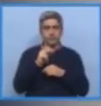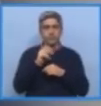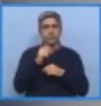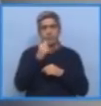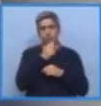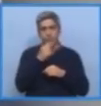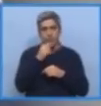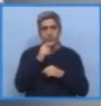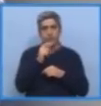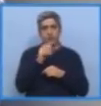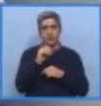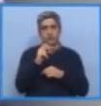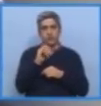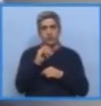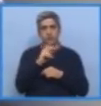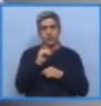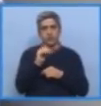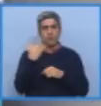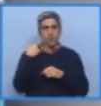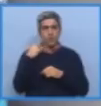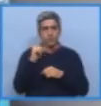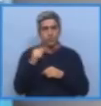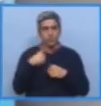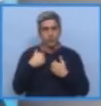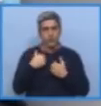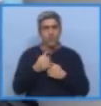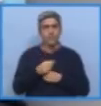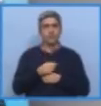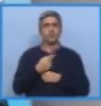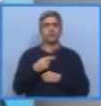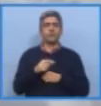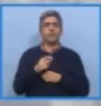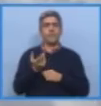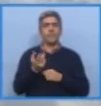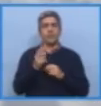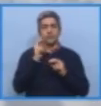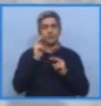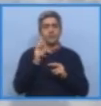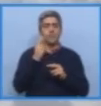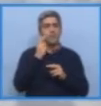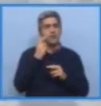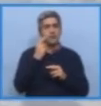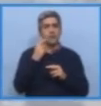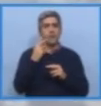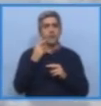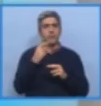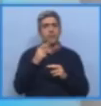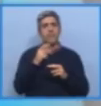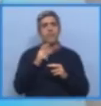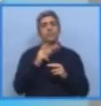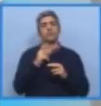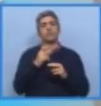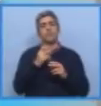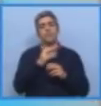Isaías, sobre as suas costas e sobre ele próprio. E então temos aqui que Páscoa, além do dom